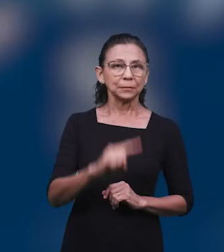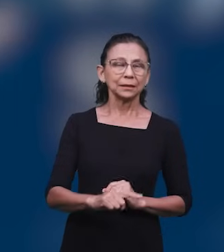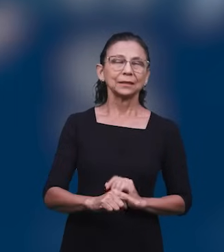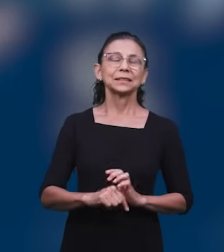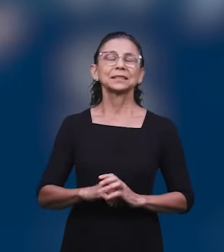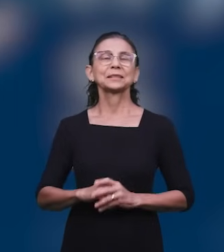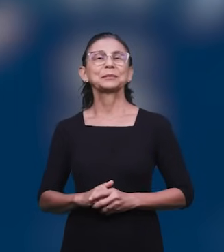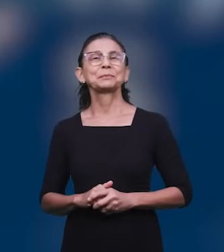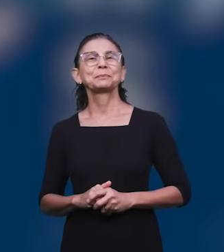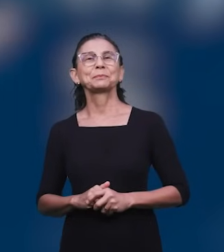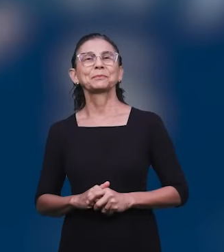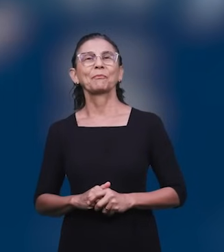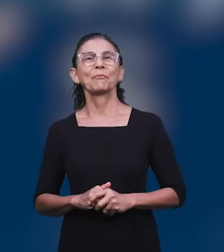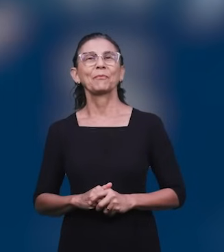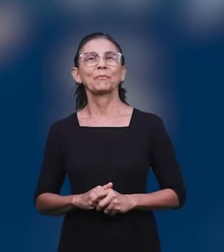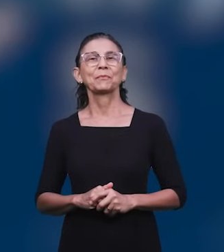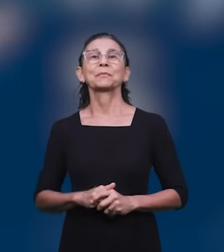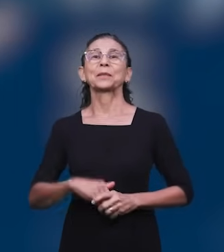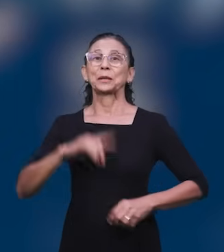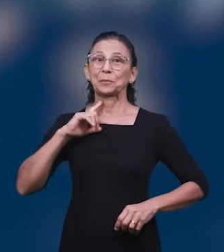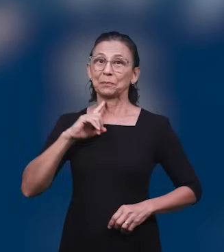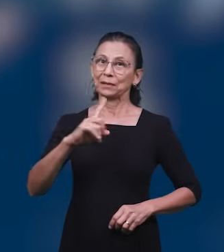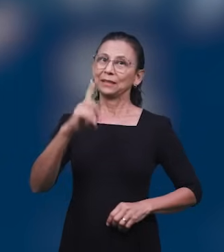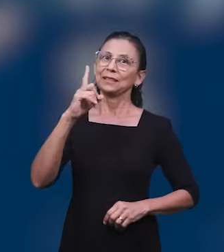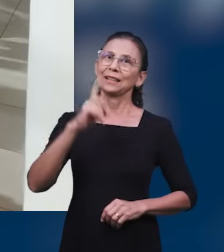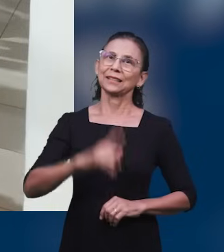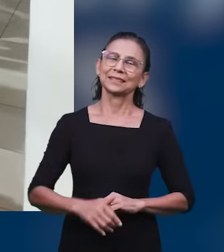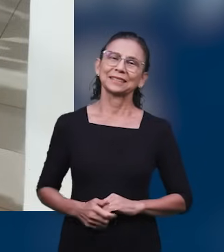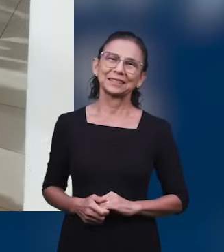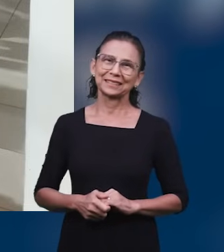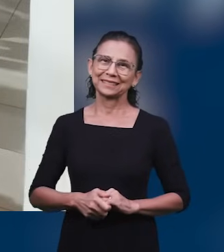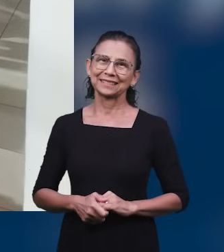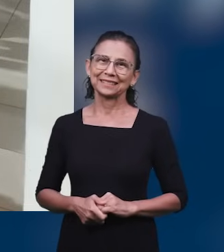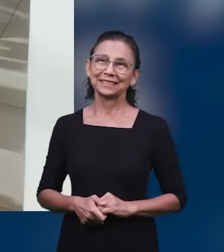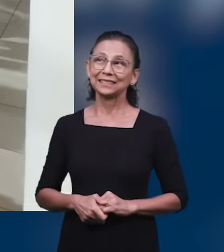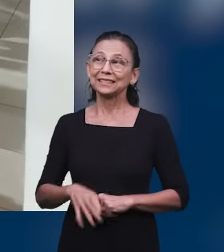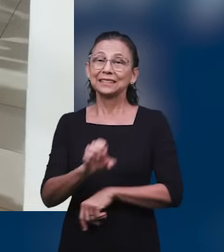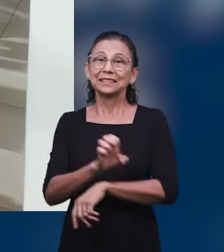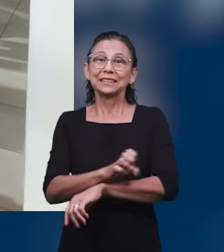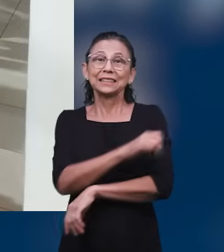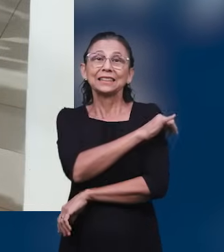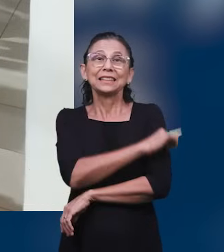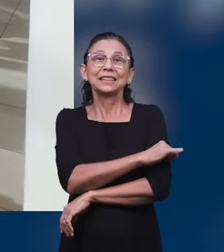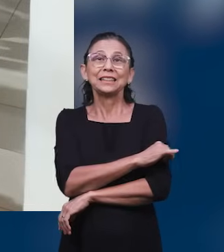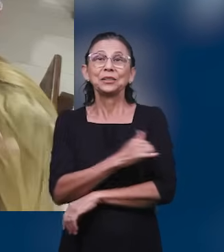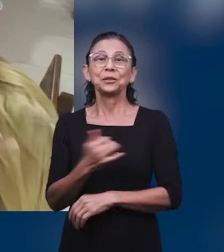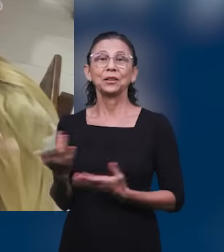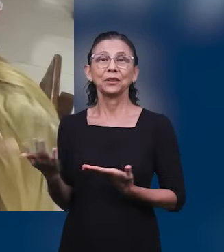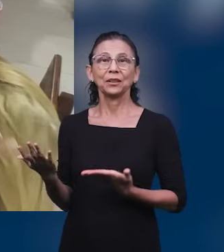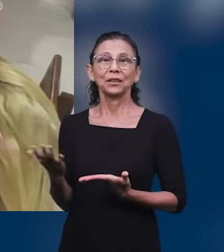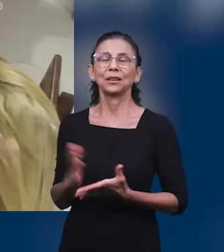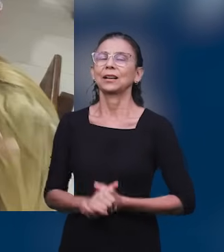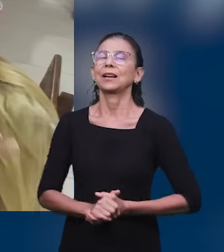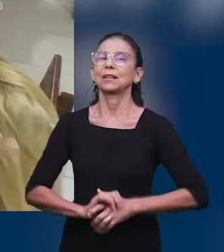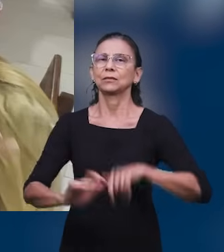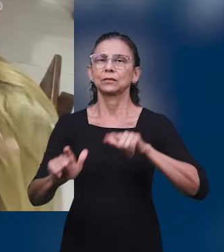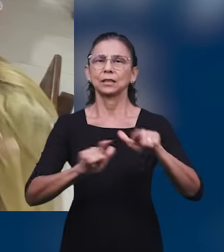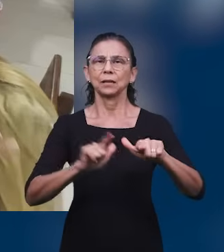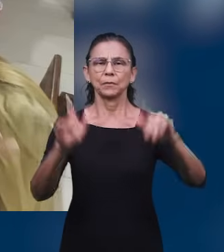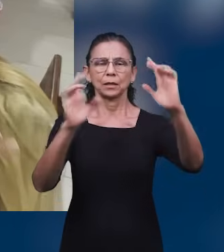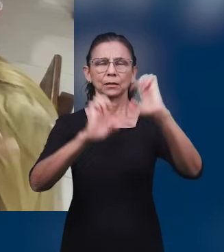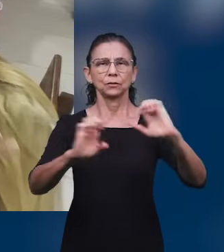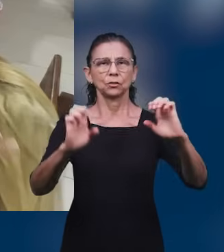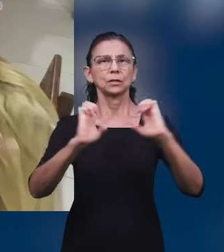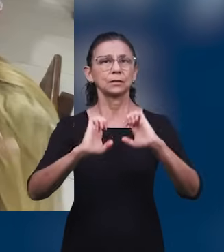Gerais. Evangelização da Igreja de Corinto, em Minas. E os irmãos de Niterói, no Rio de Janeiro, na Igreja de Covanca, também fazendo um trabalho